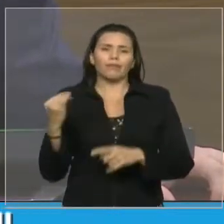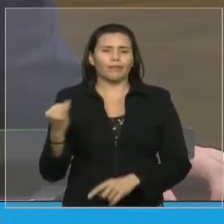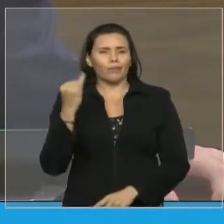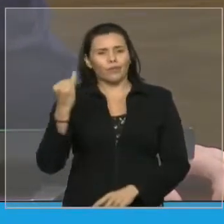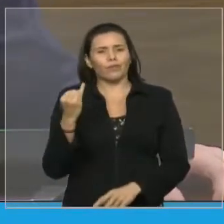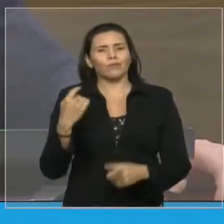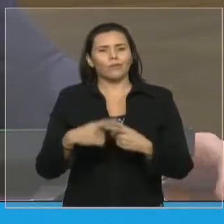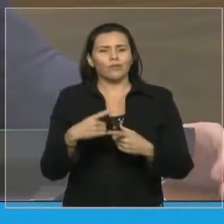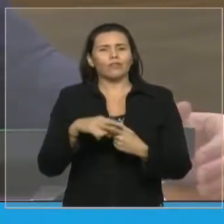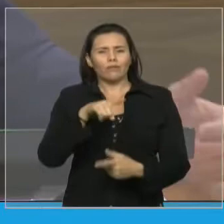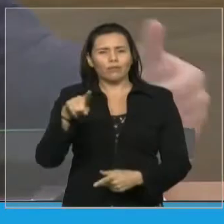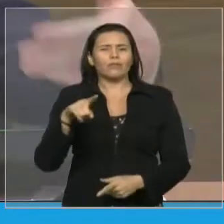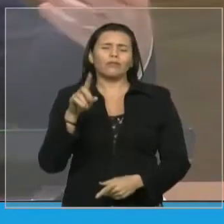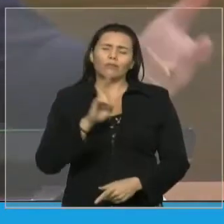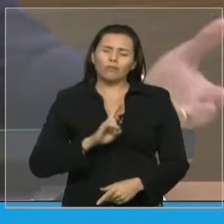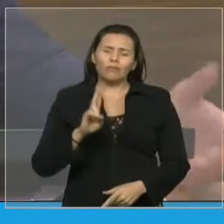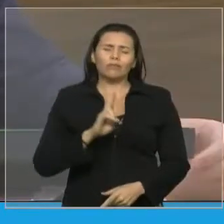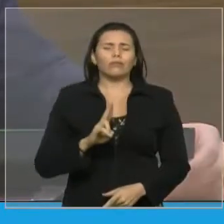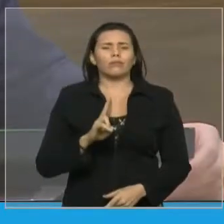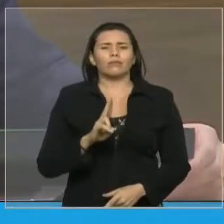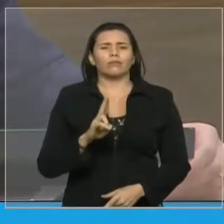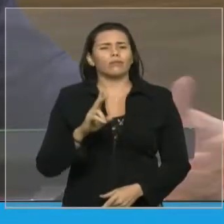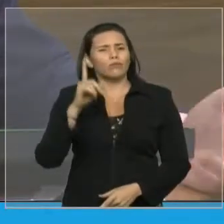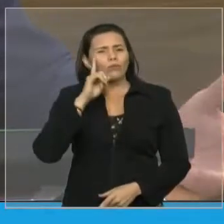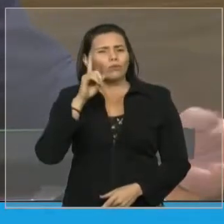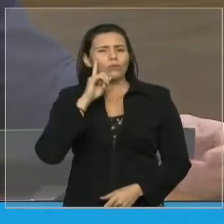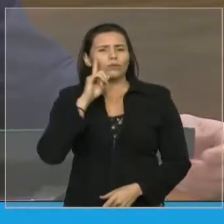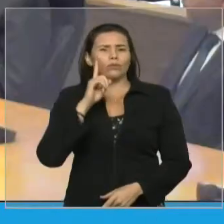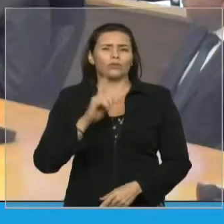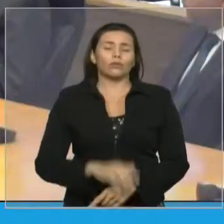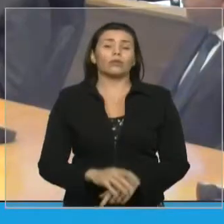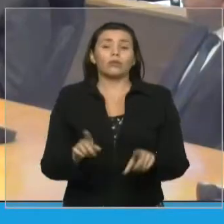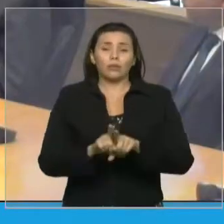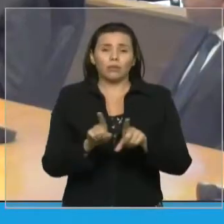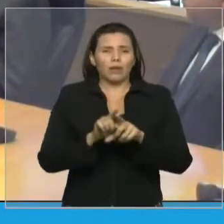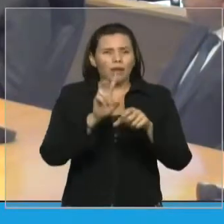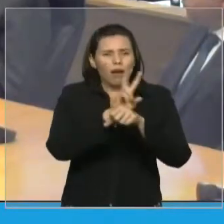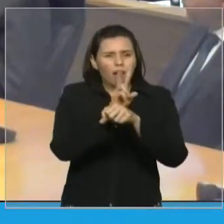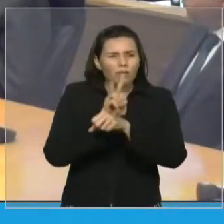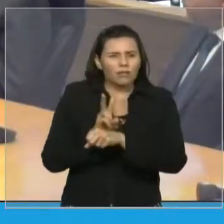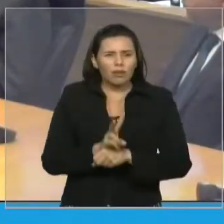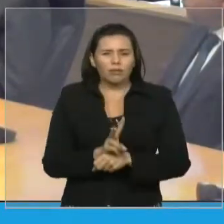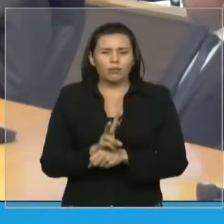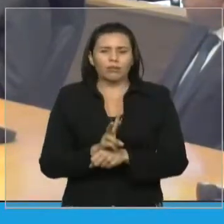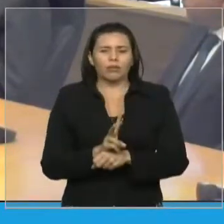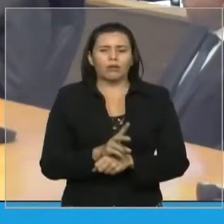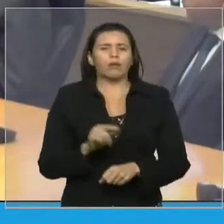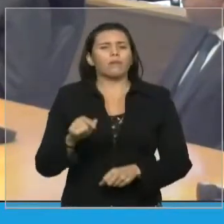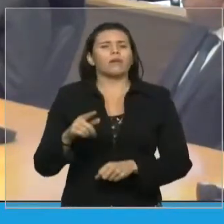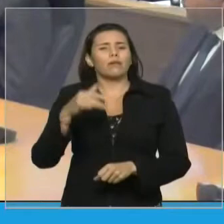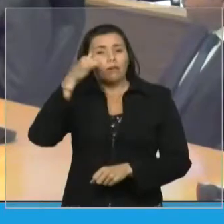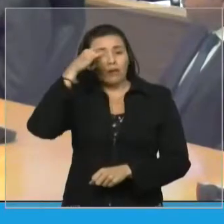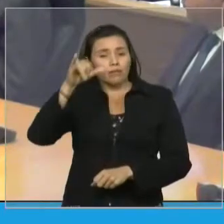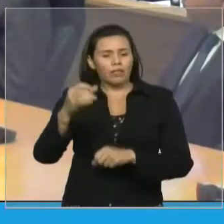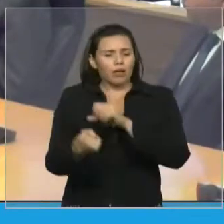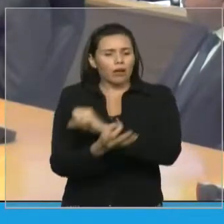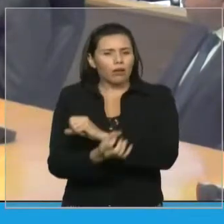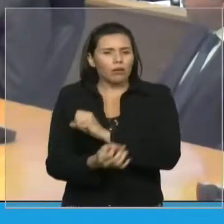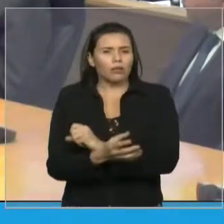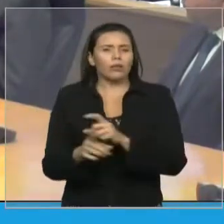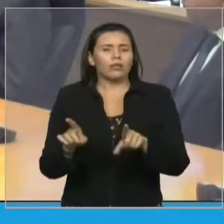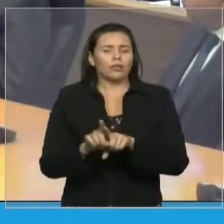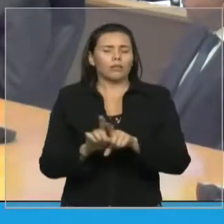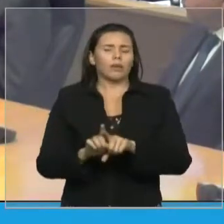disso, né? Até aos mecanismos de fiscalização, ao combate à corrupção, à